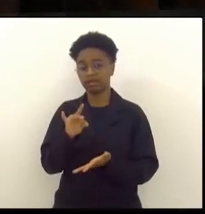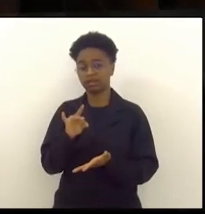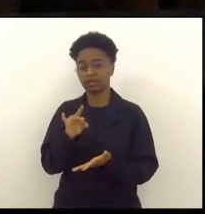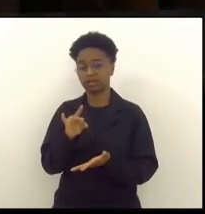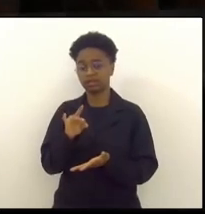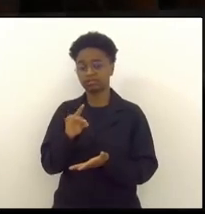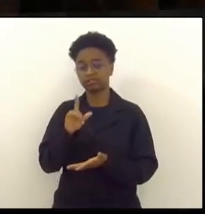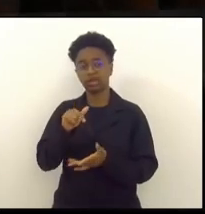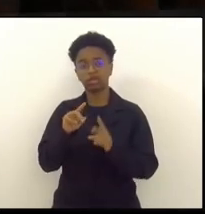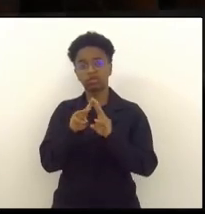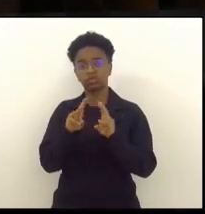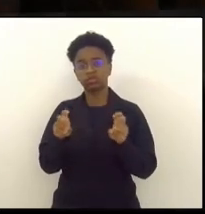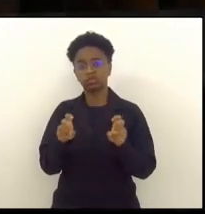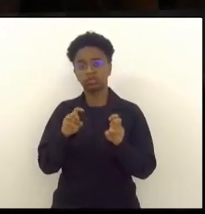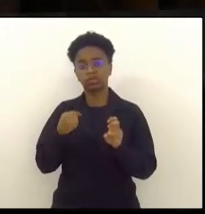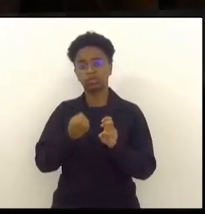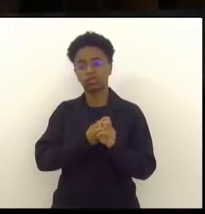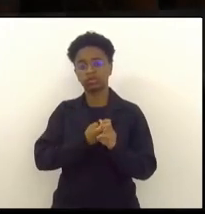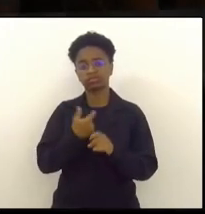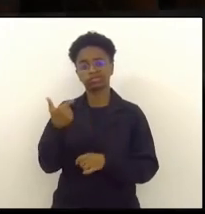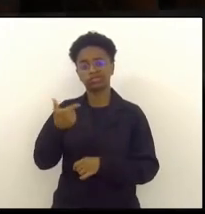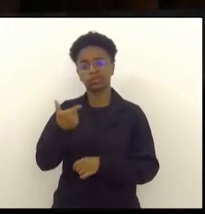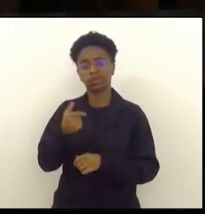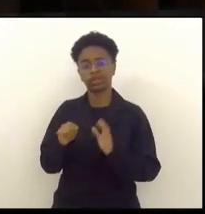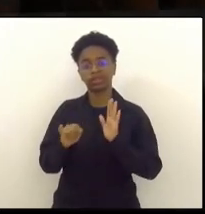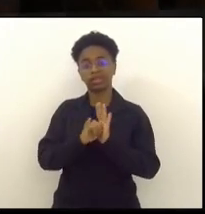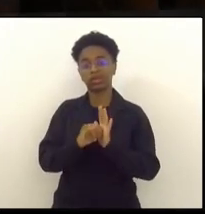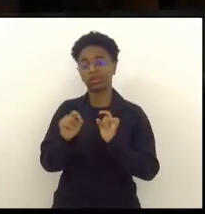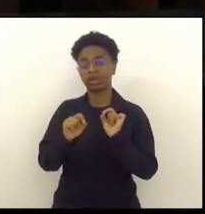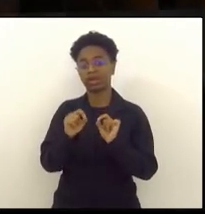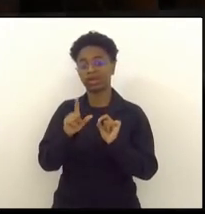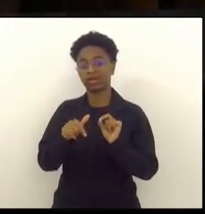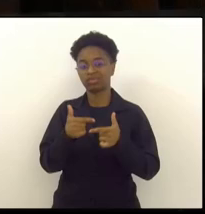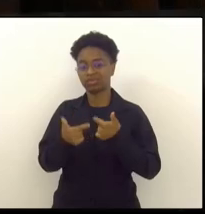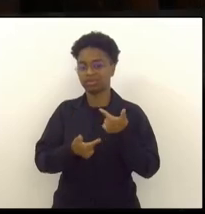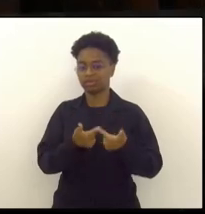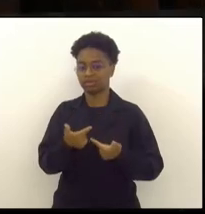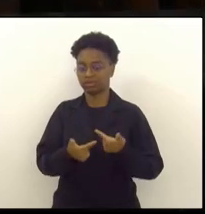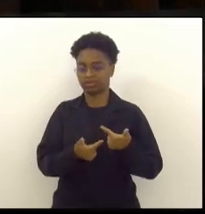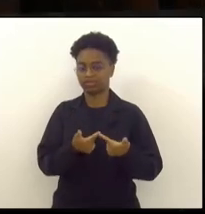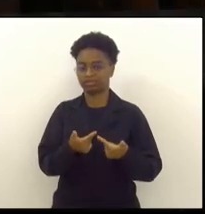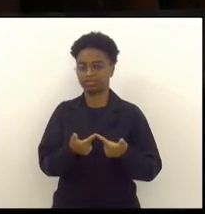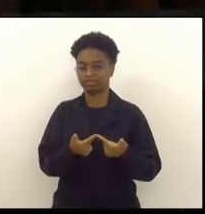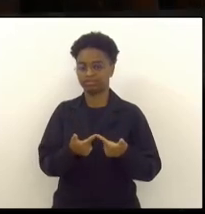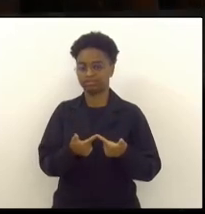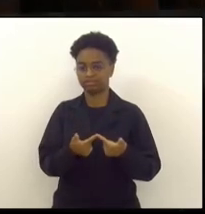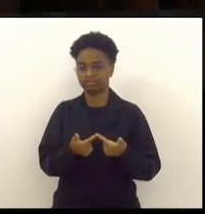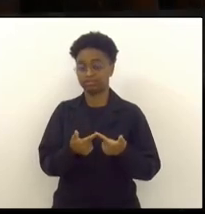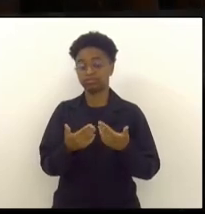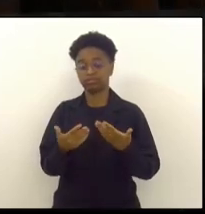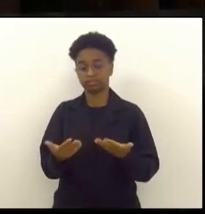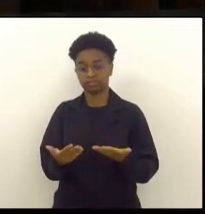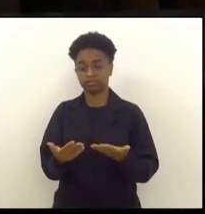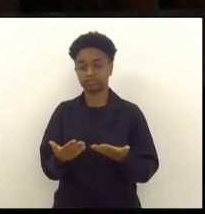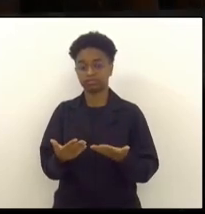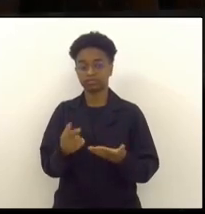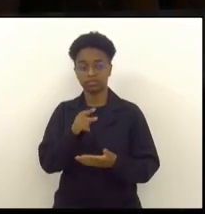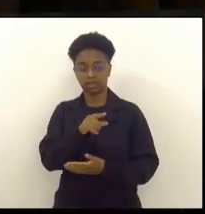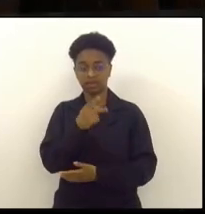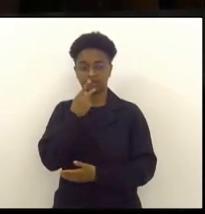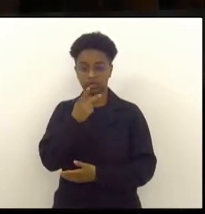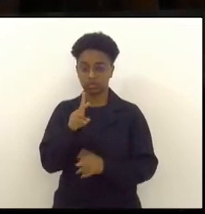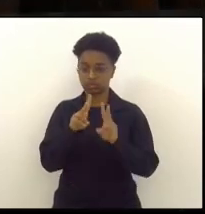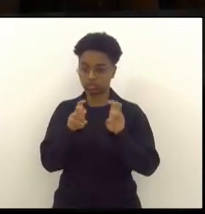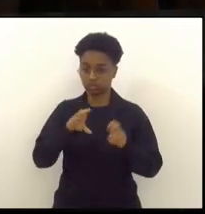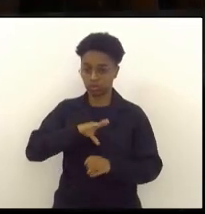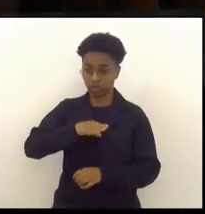referem à nossa segunda identidade, o trabalho, né? Então, por mais que Berthier também falou em